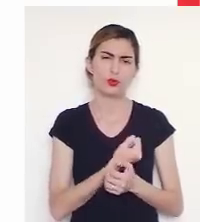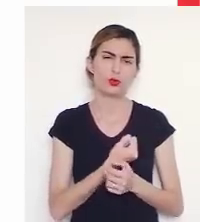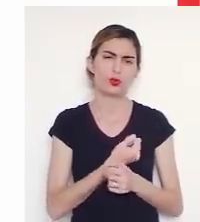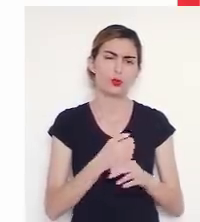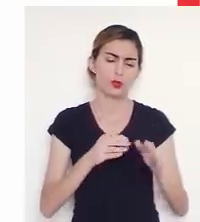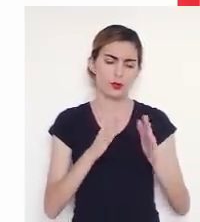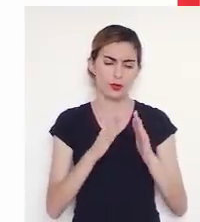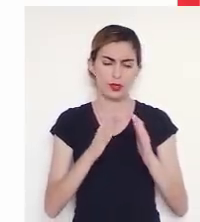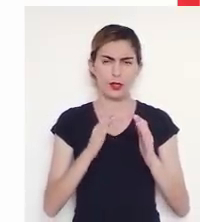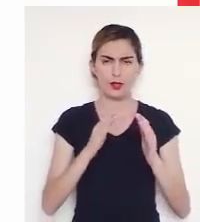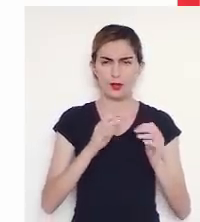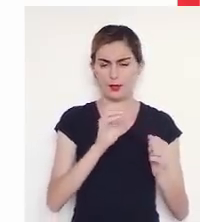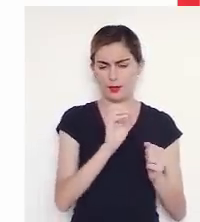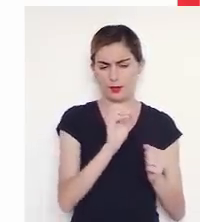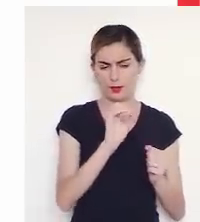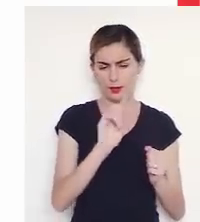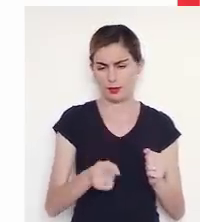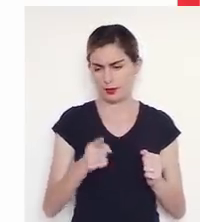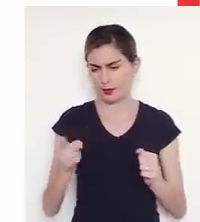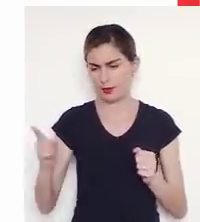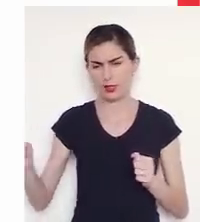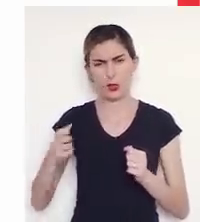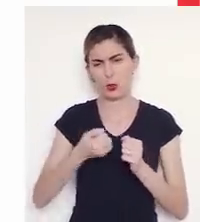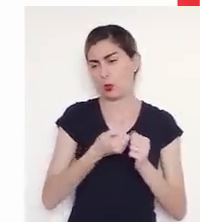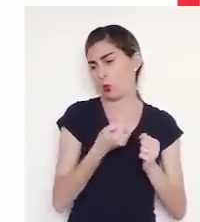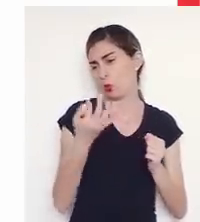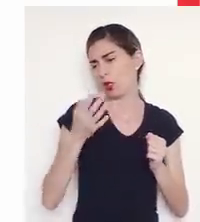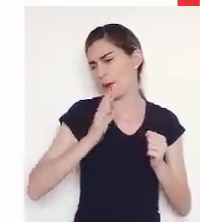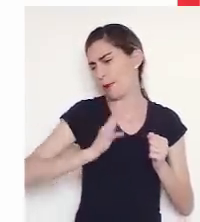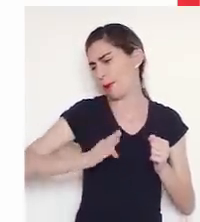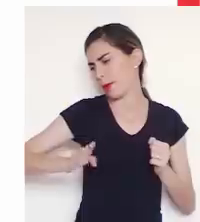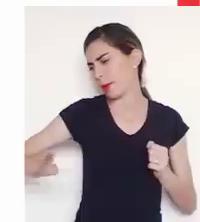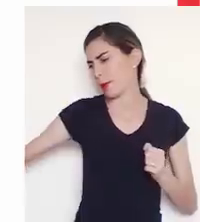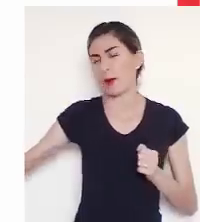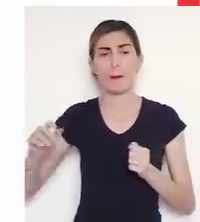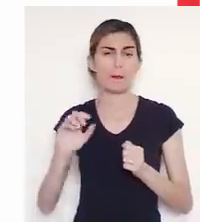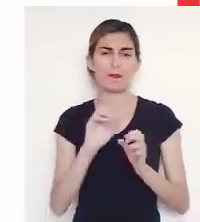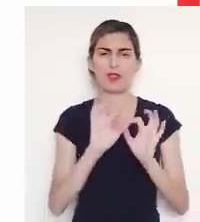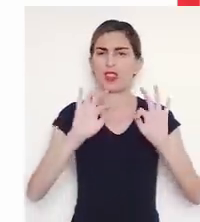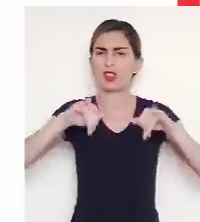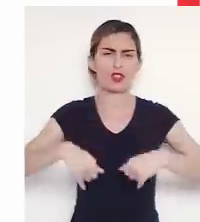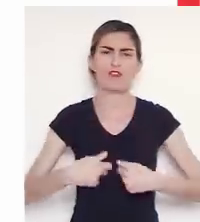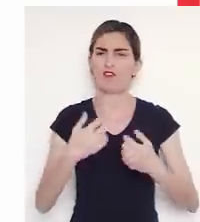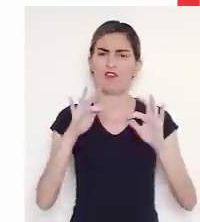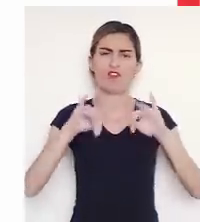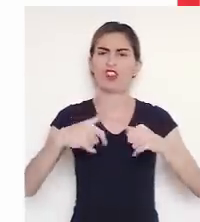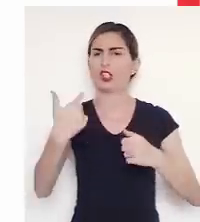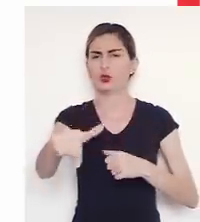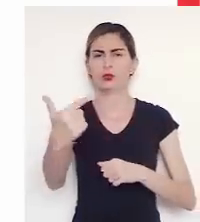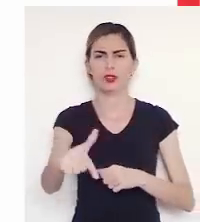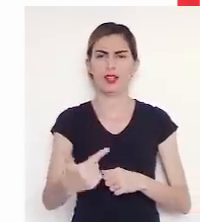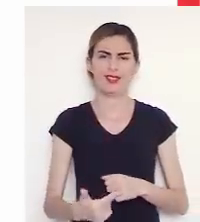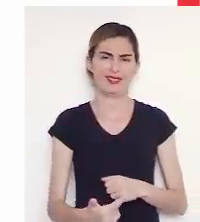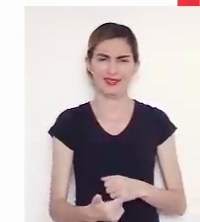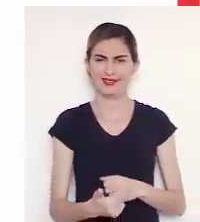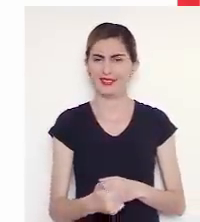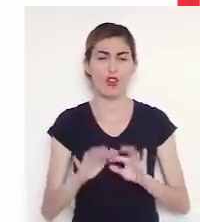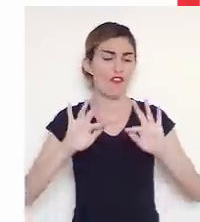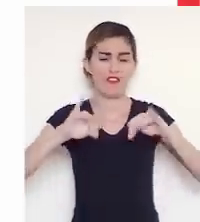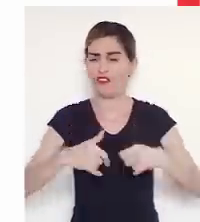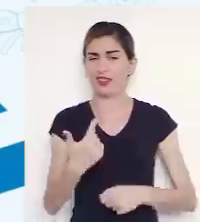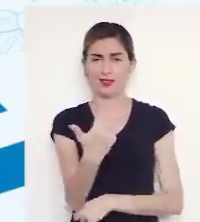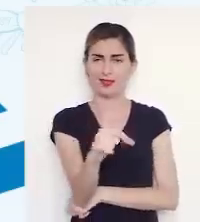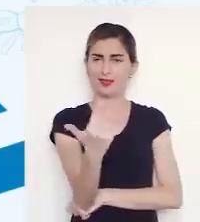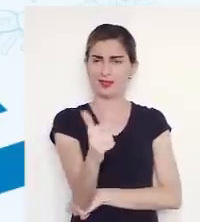cujas casas decimais são infinitas e não periódicas. Não tem